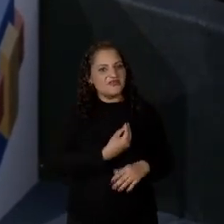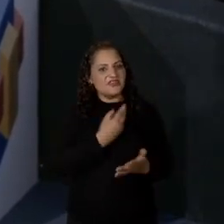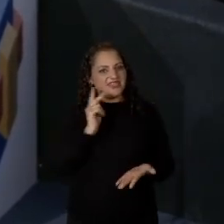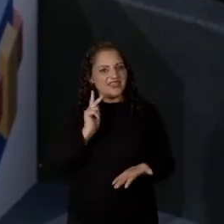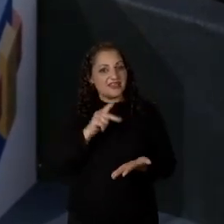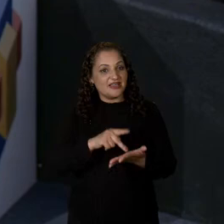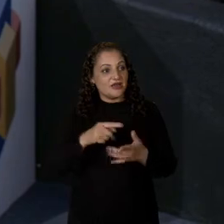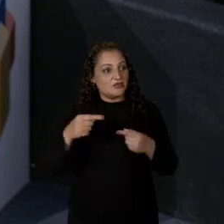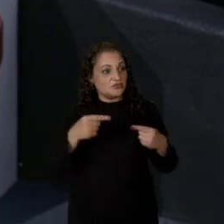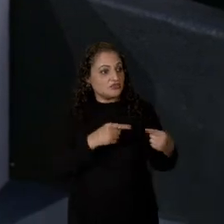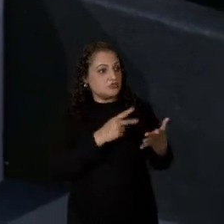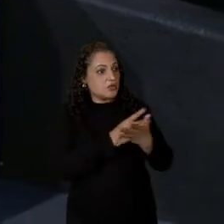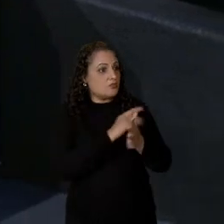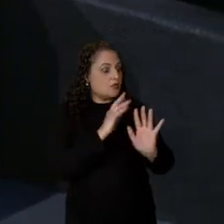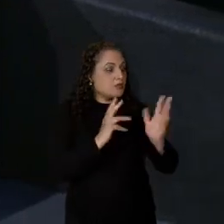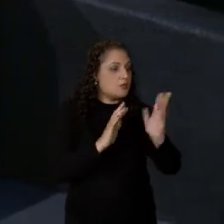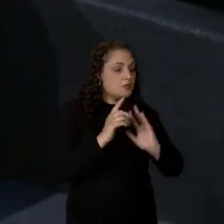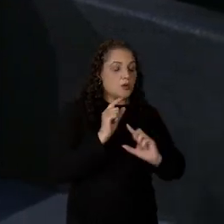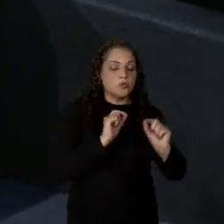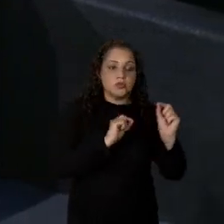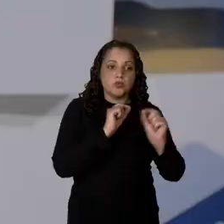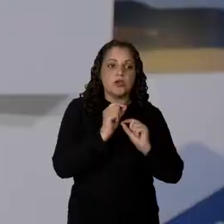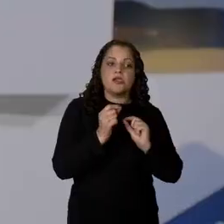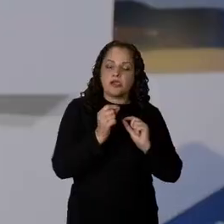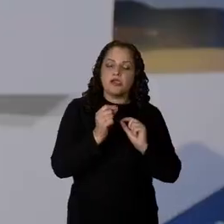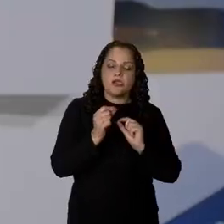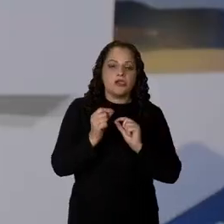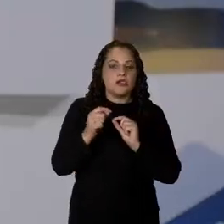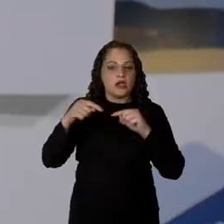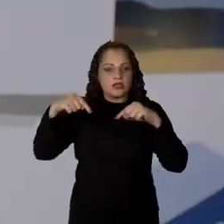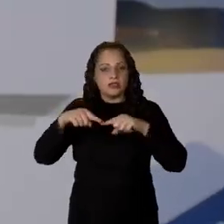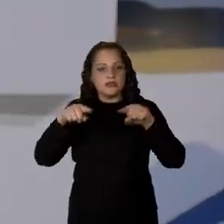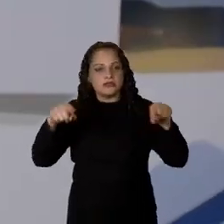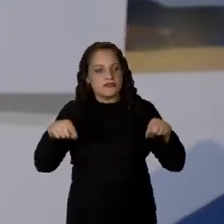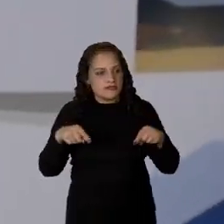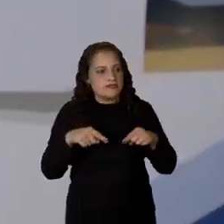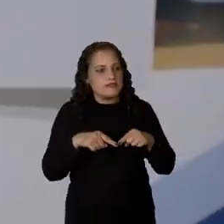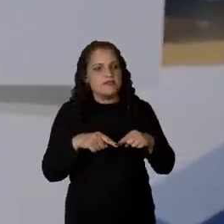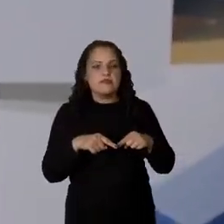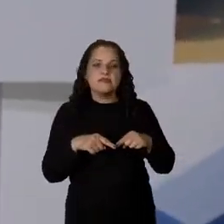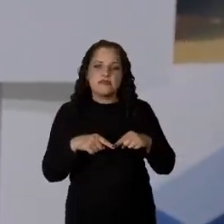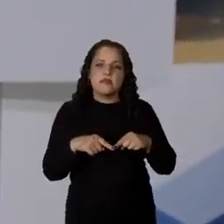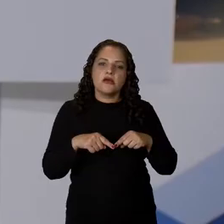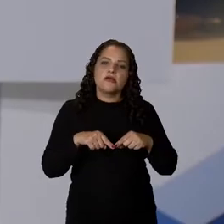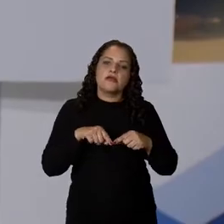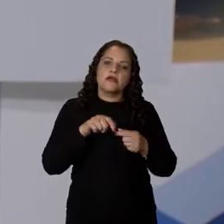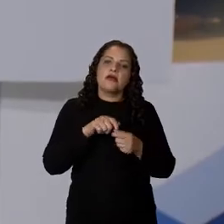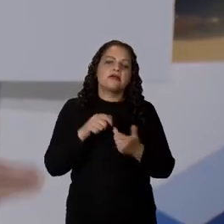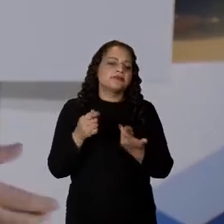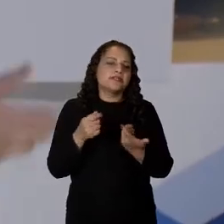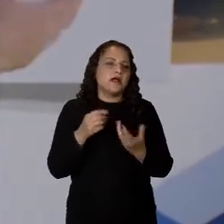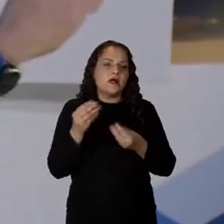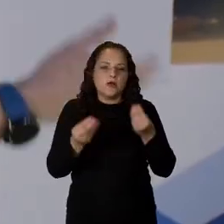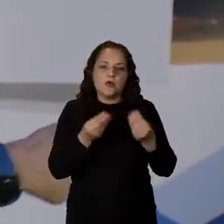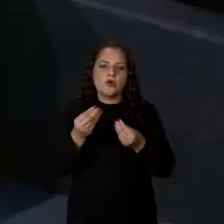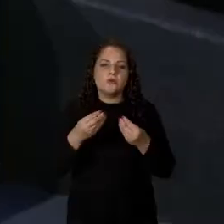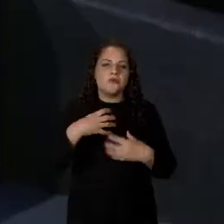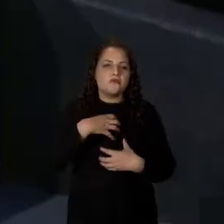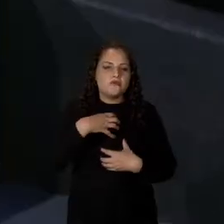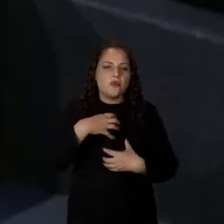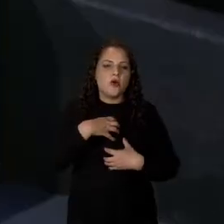da realidade para dentro da sala de aula e endereçar isso através da ciência, da tecnologia, da engenharia, da matemática, das